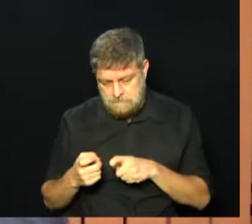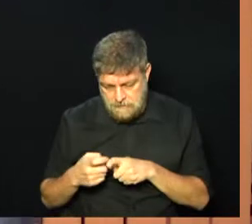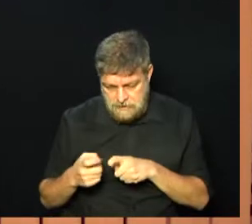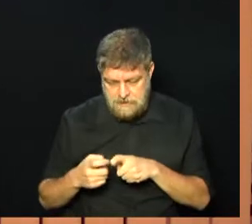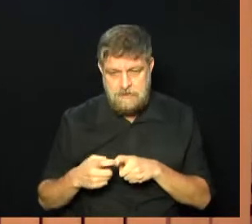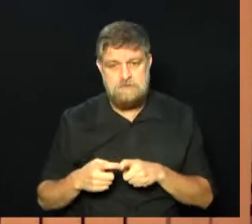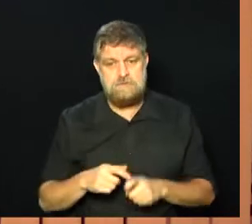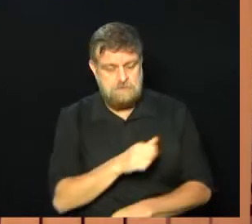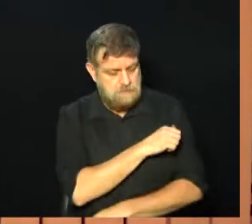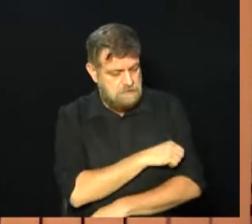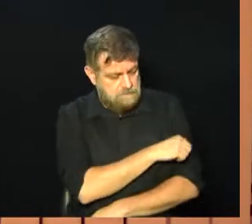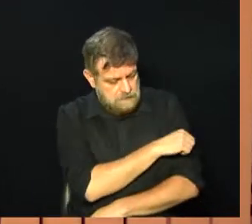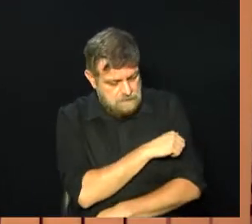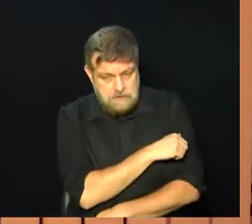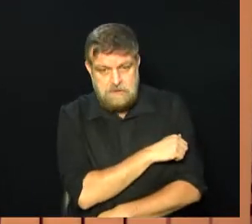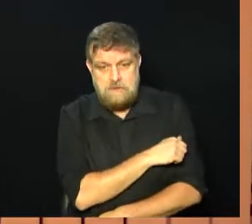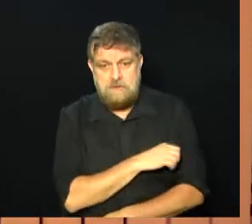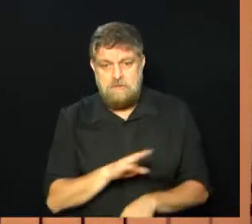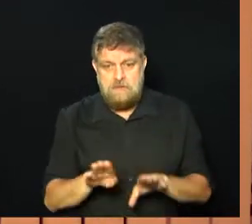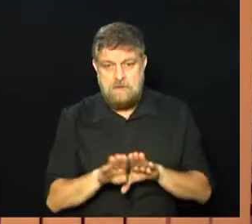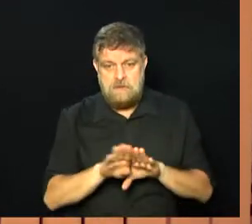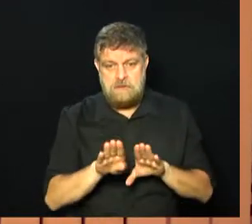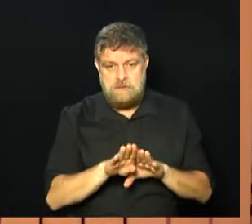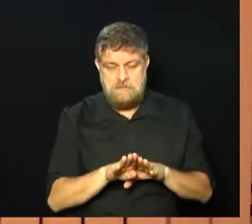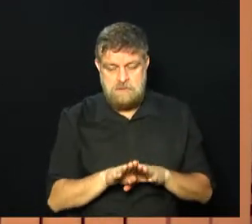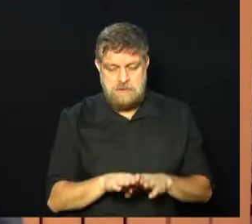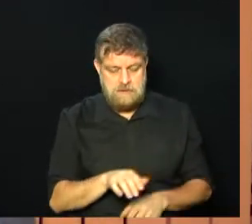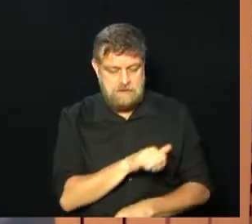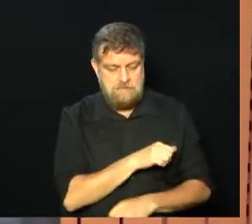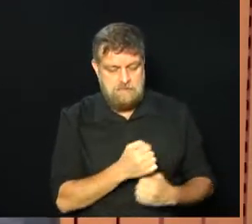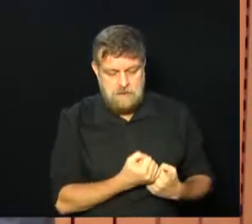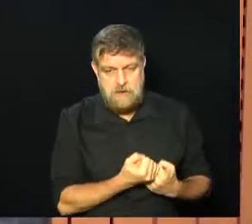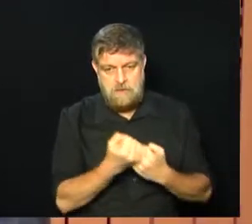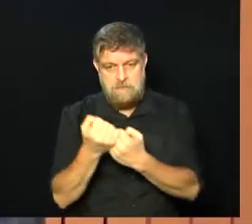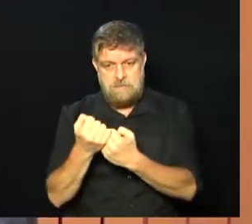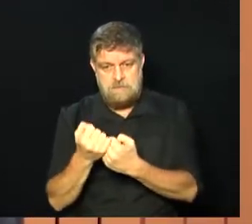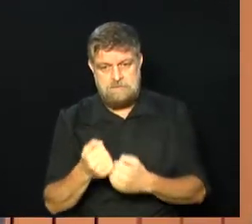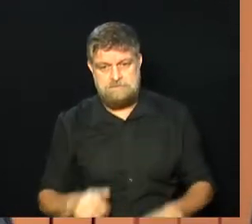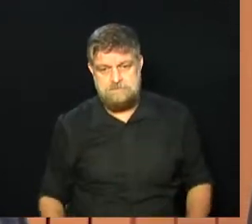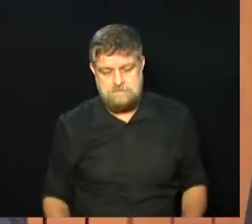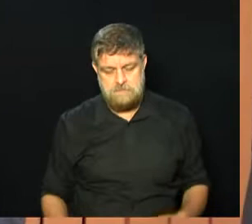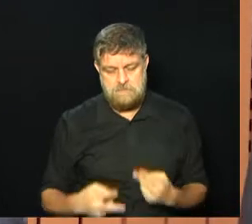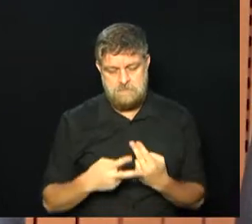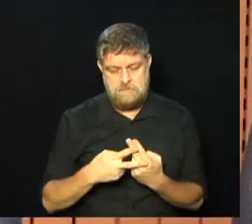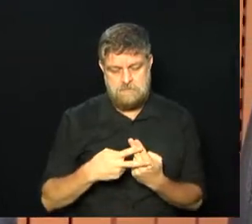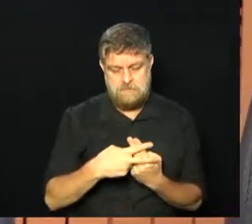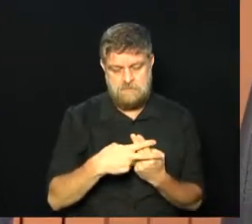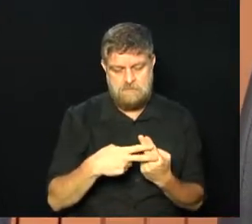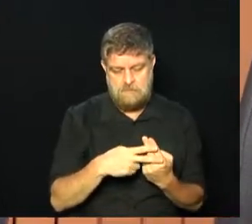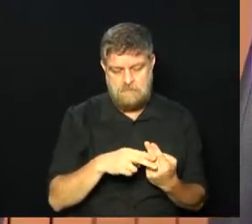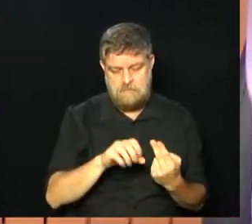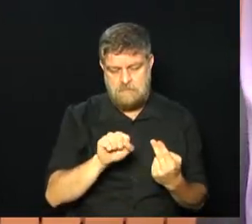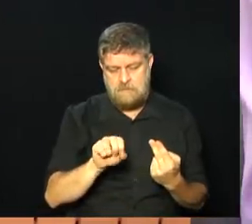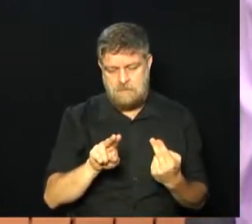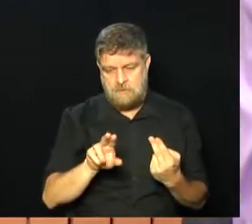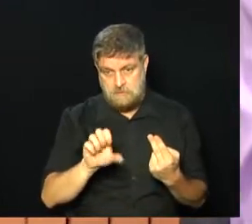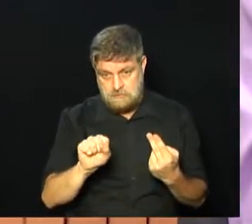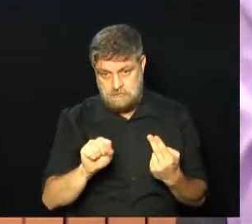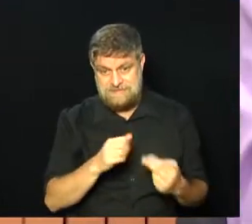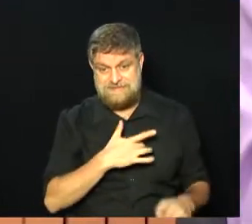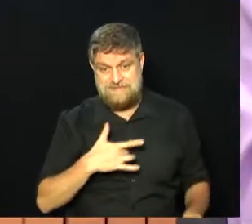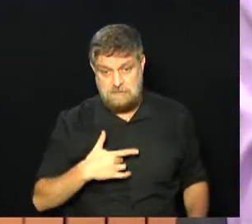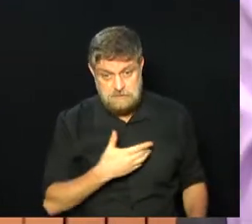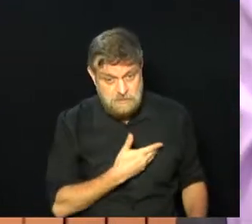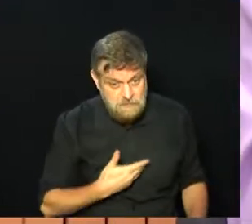médicos, enfermeiros, auxiliar de enfermagem, né? Enaltecer o trabalho do nosso SUS, né, prefeito? Porque se não fosse o